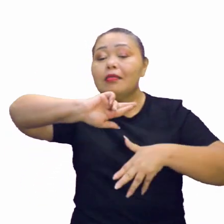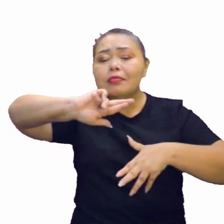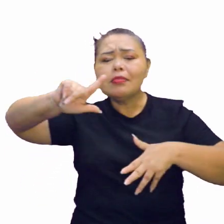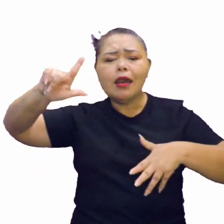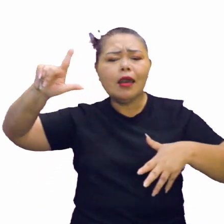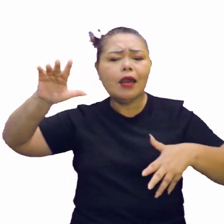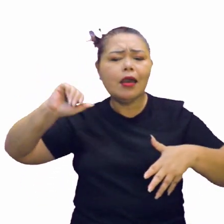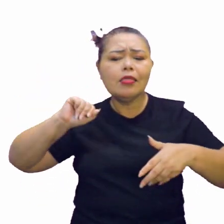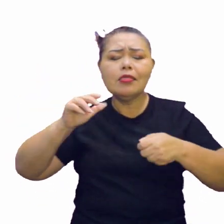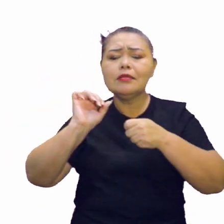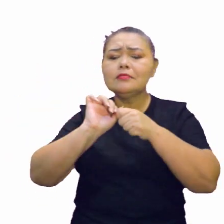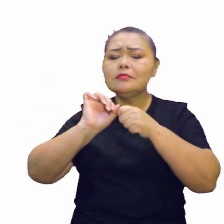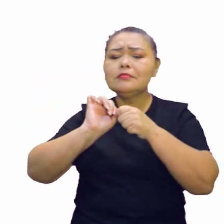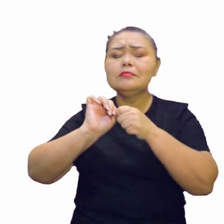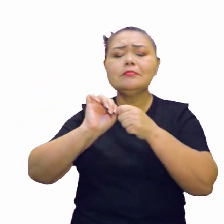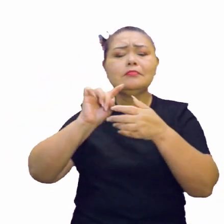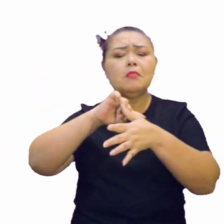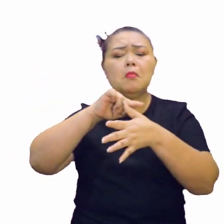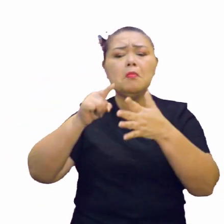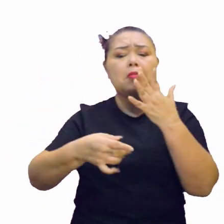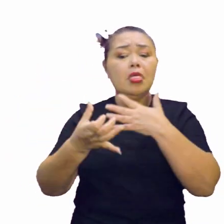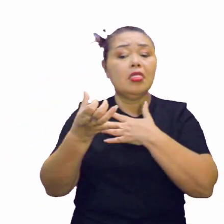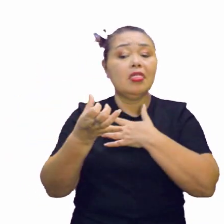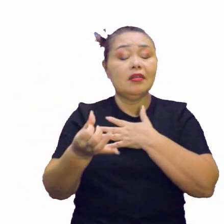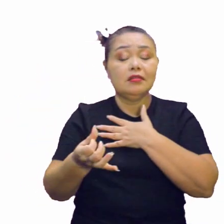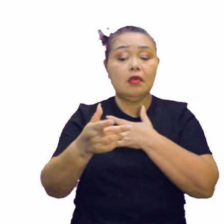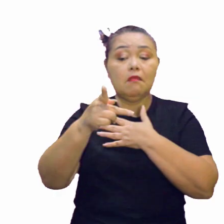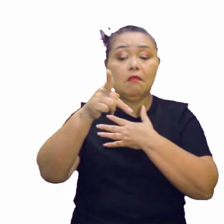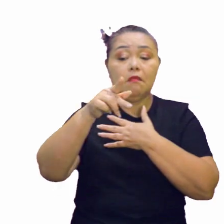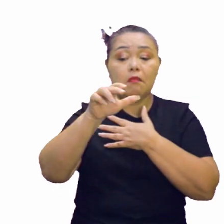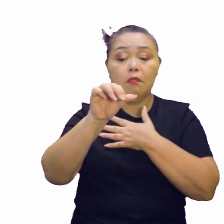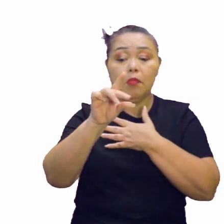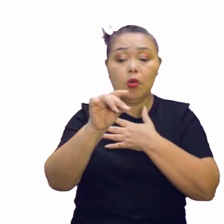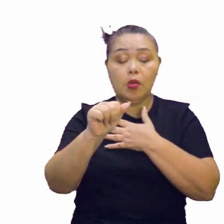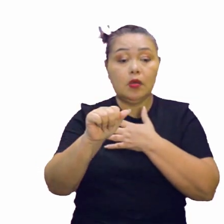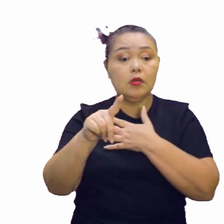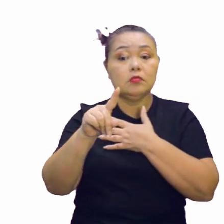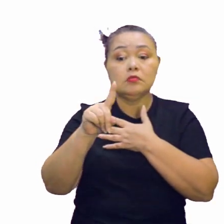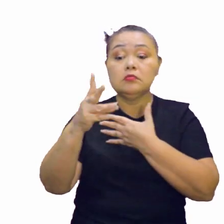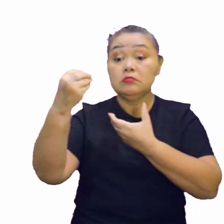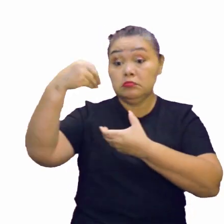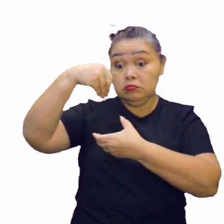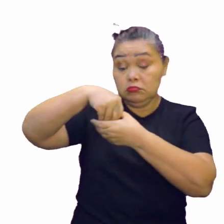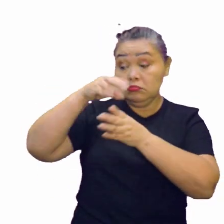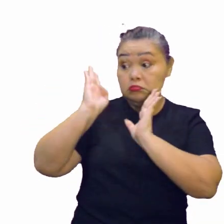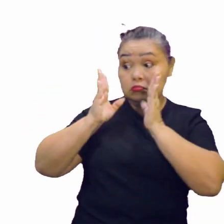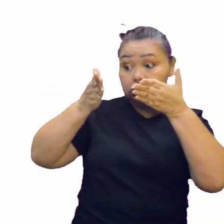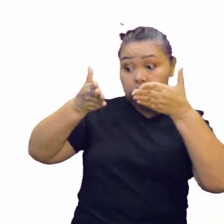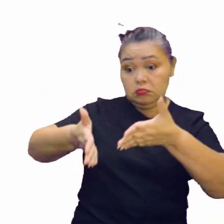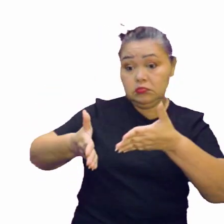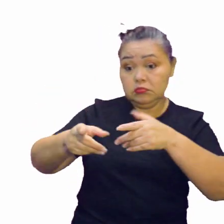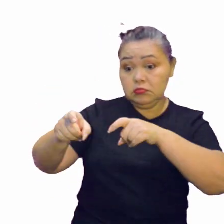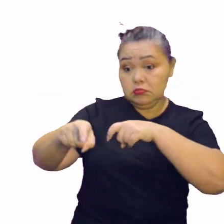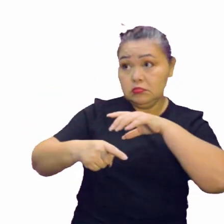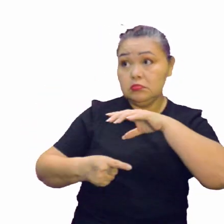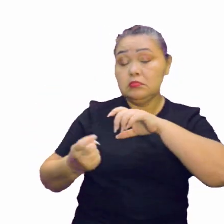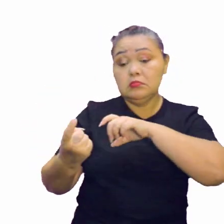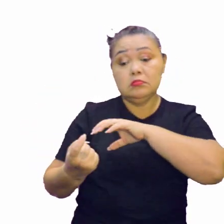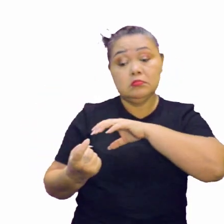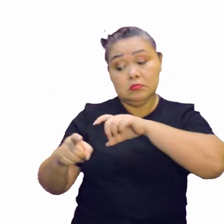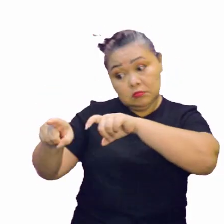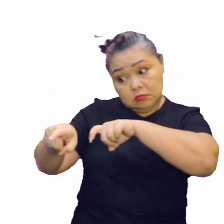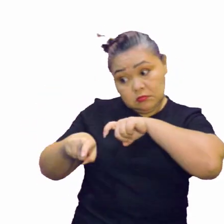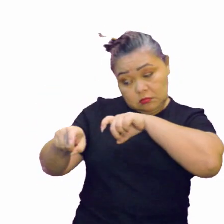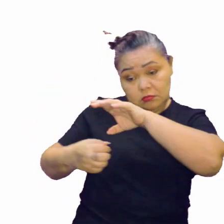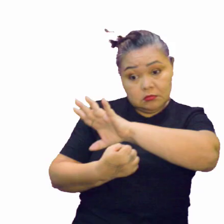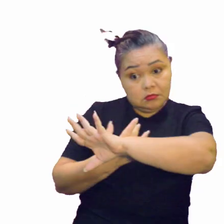sanitárias, 6 podas em uma determinada cultivar. E aí nós temos que ver as